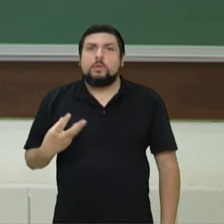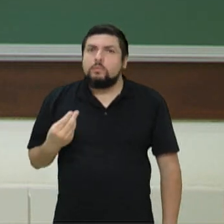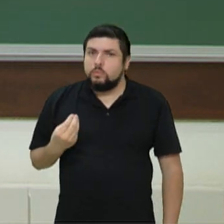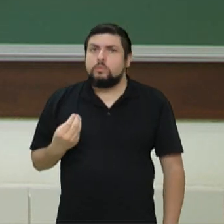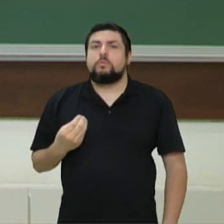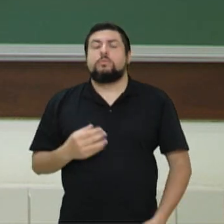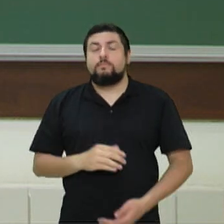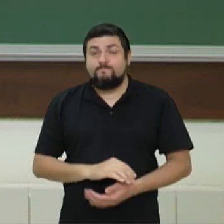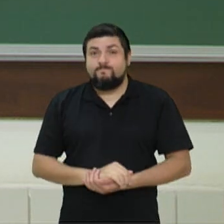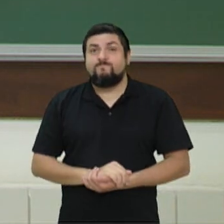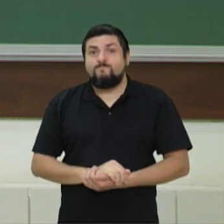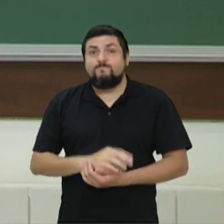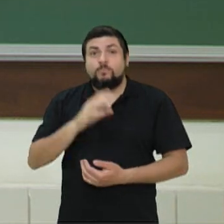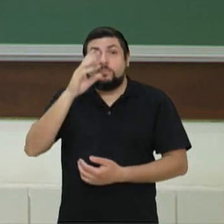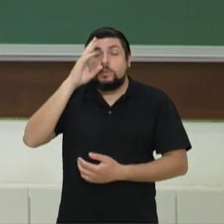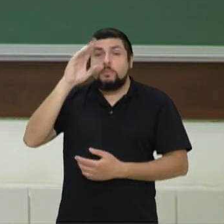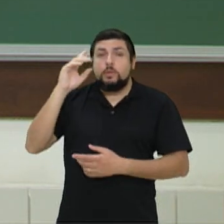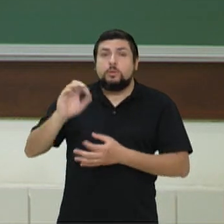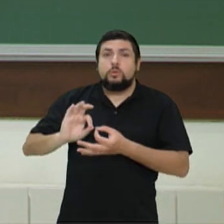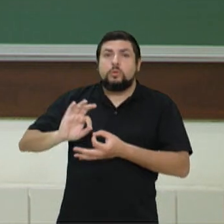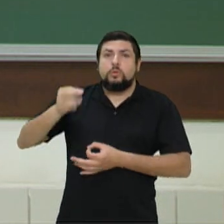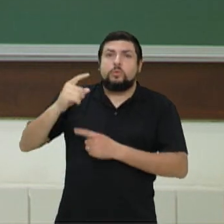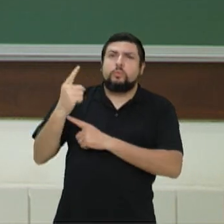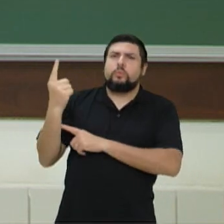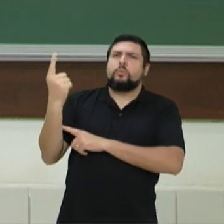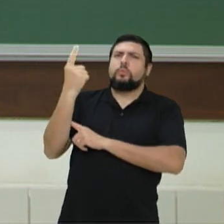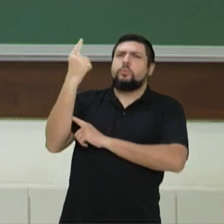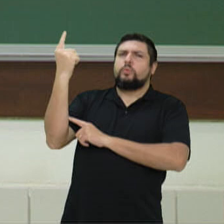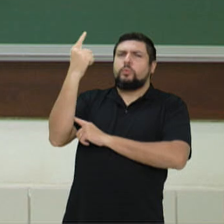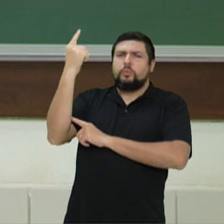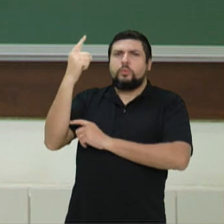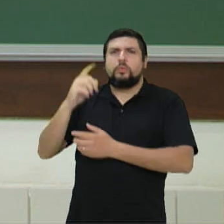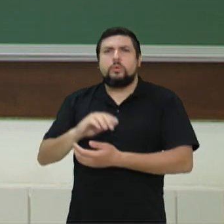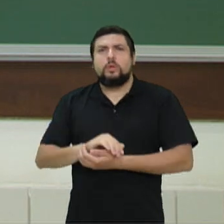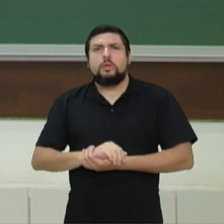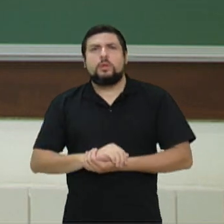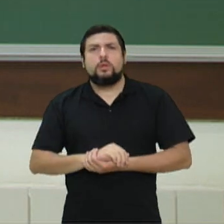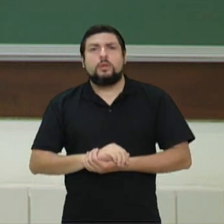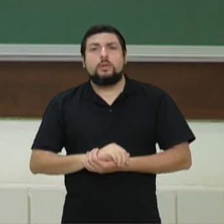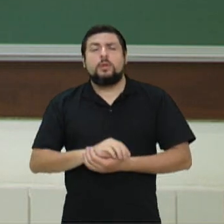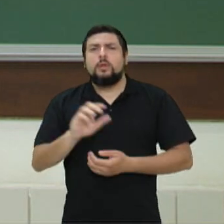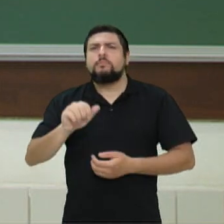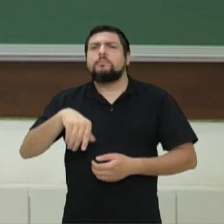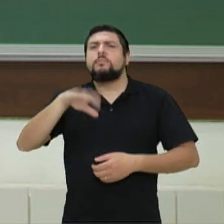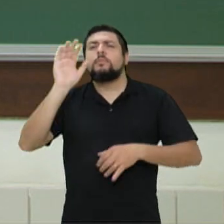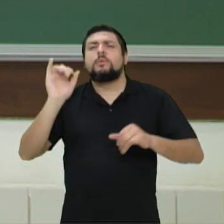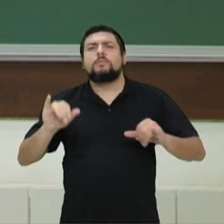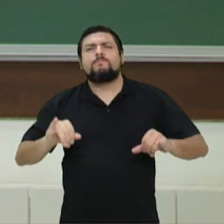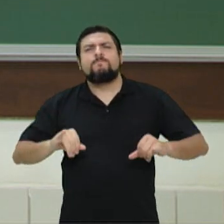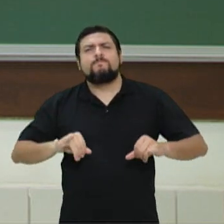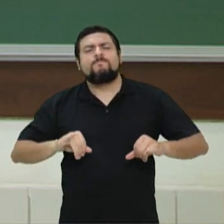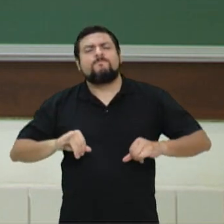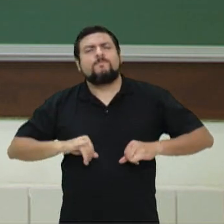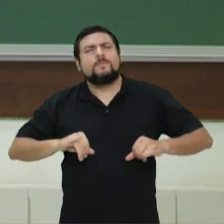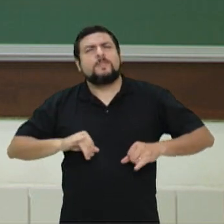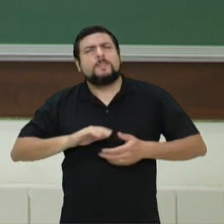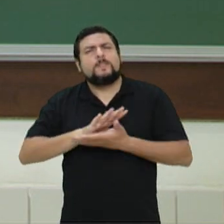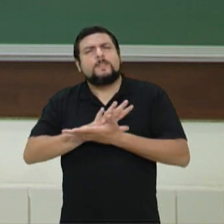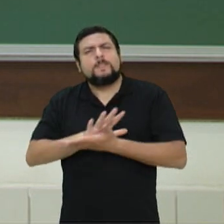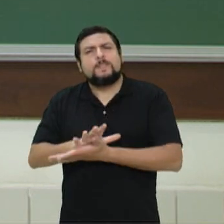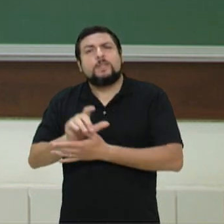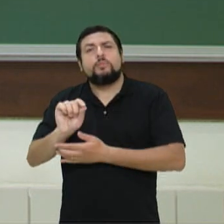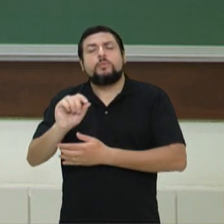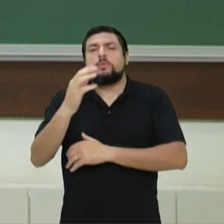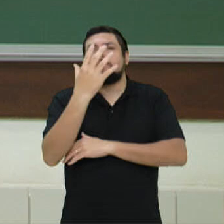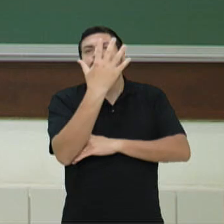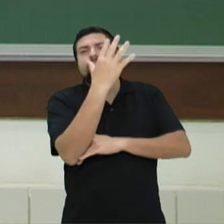coisa. Imagine a altura que é esse lixão, não é mesmo? E quem sofre é o meio ambiente com tudo isso, não